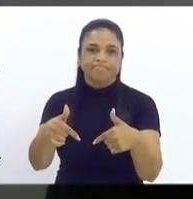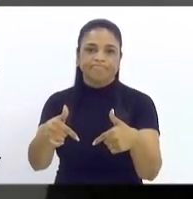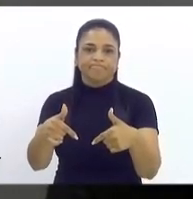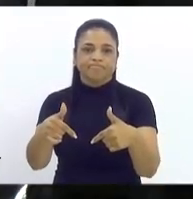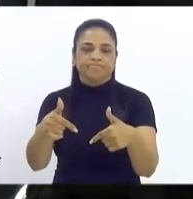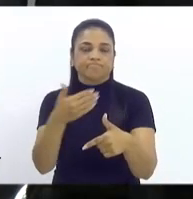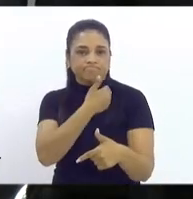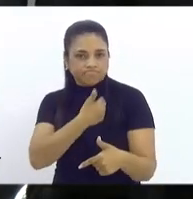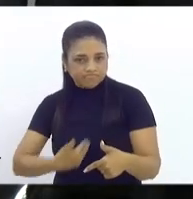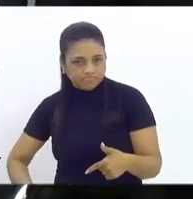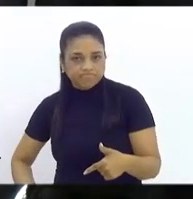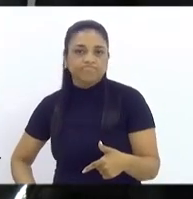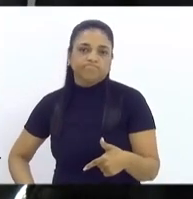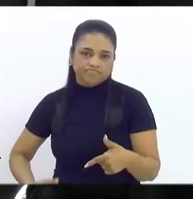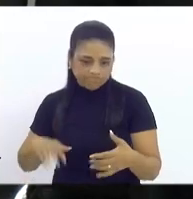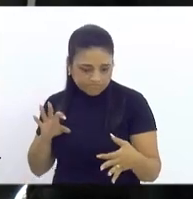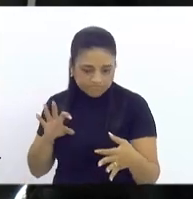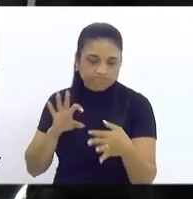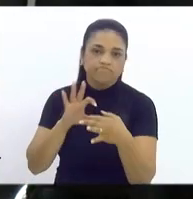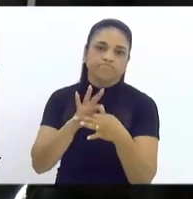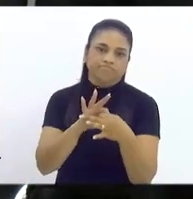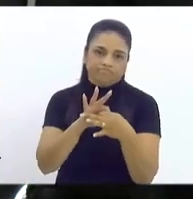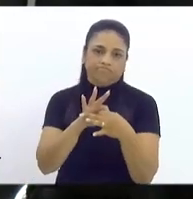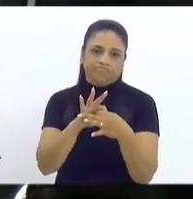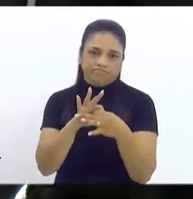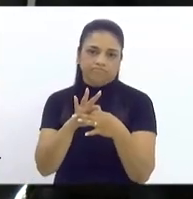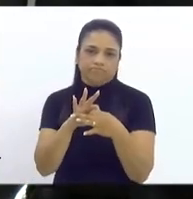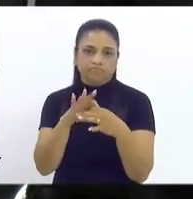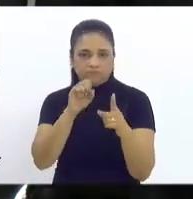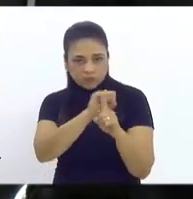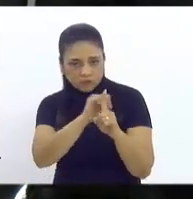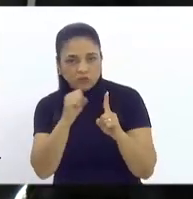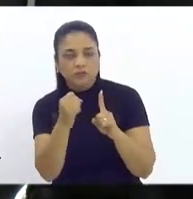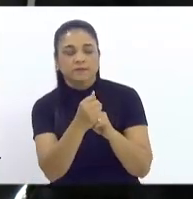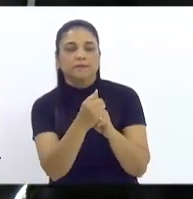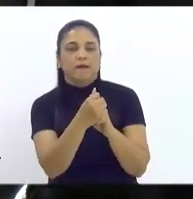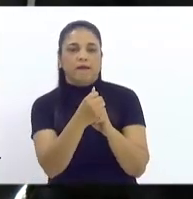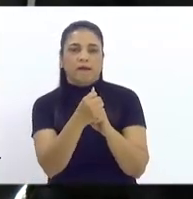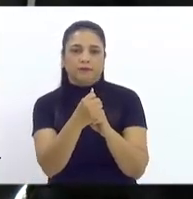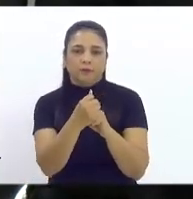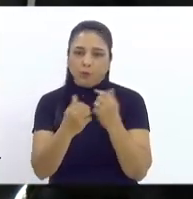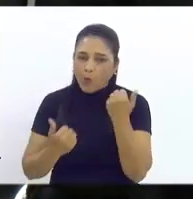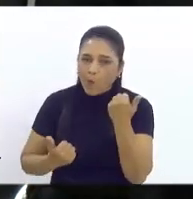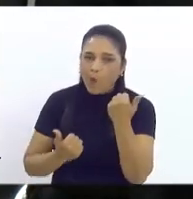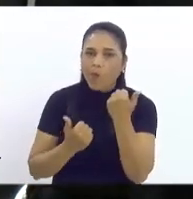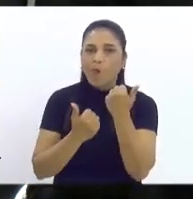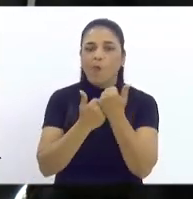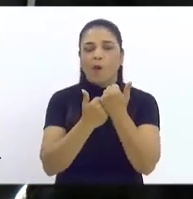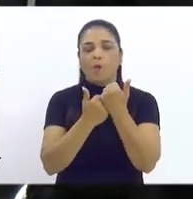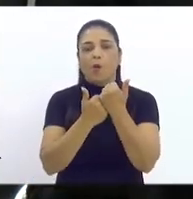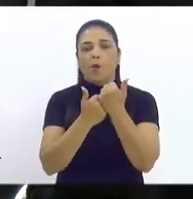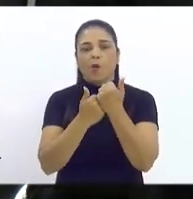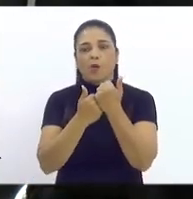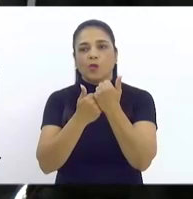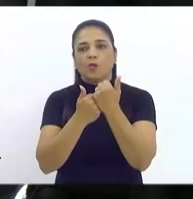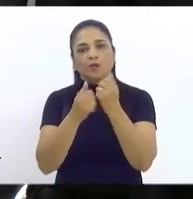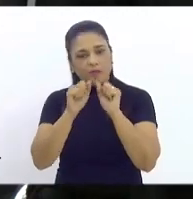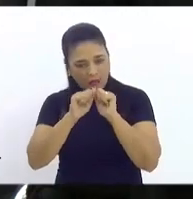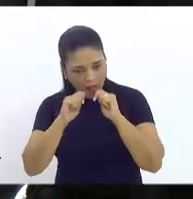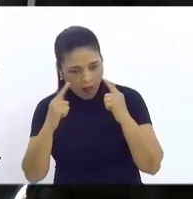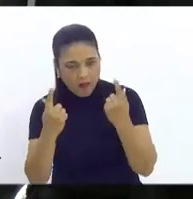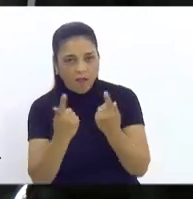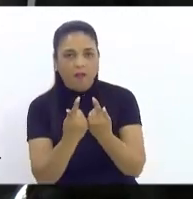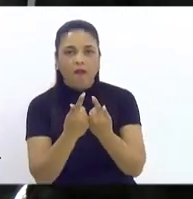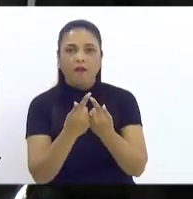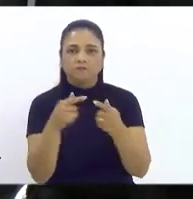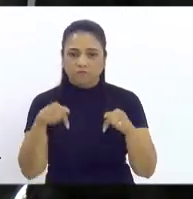sempre constante também por parte da sociedade em todo geral e o apoio aí dessa casa, assim, no que puder. A